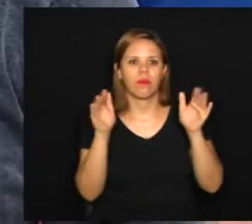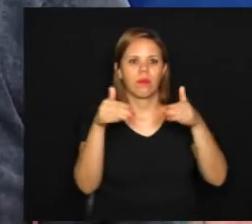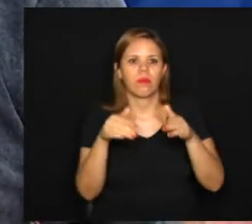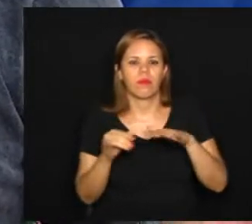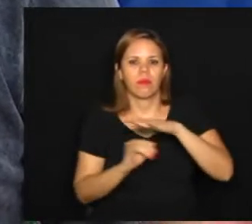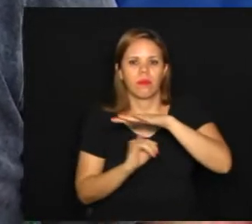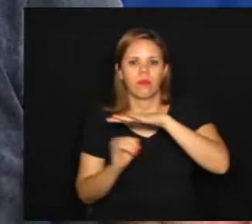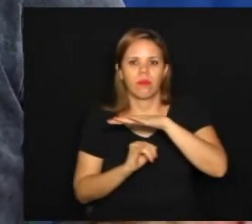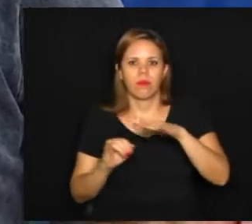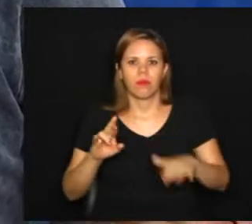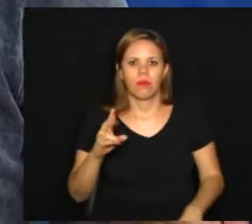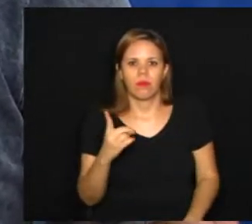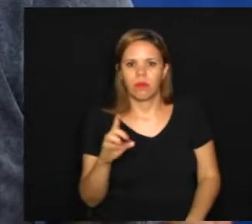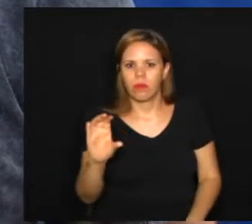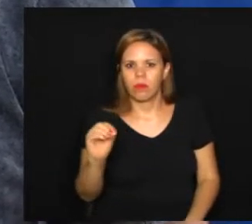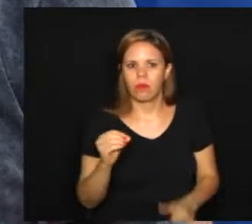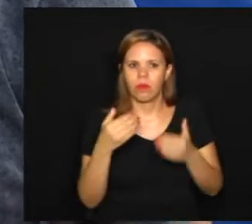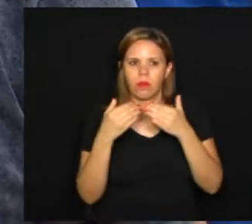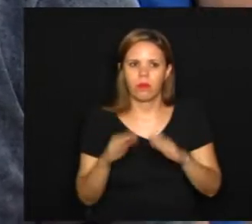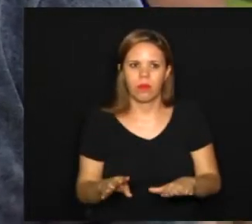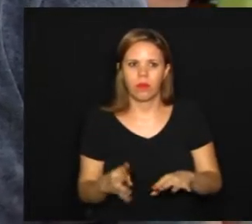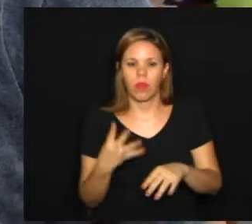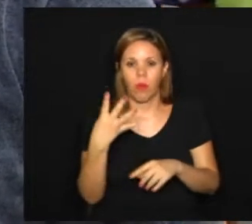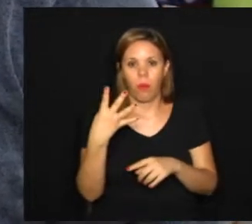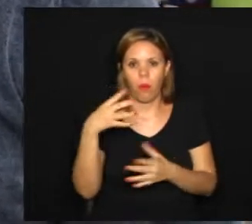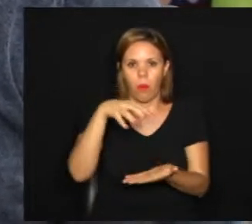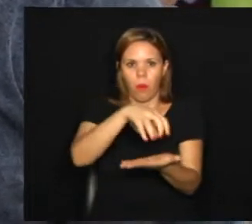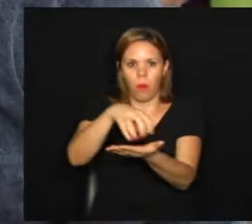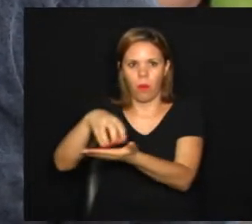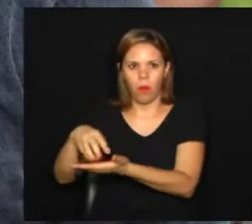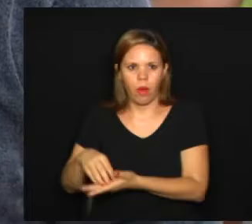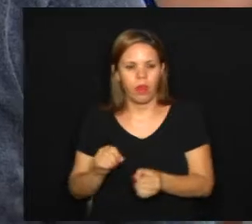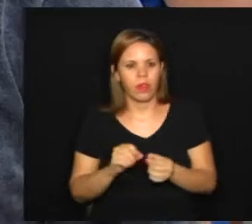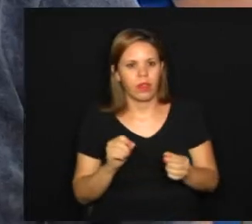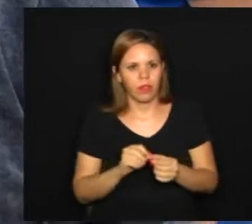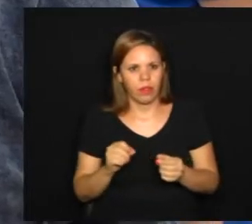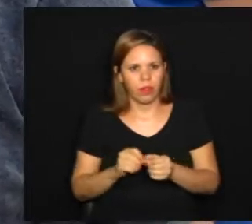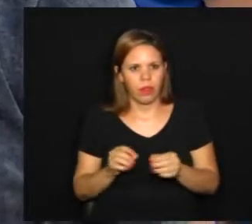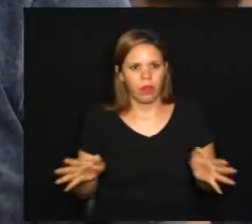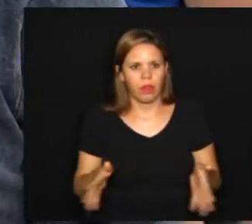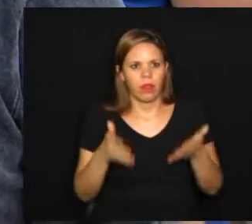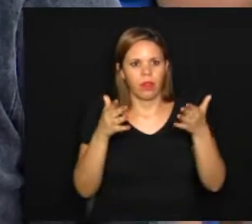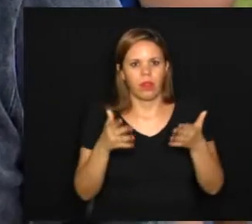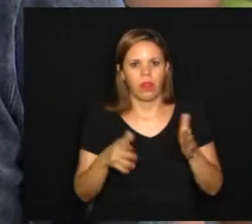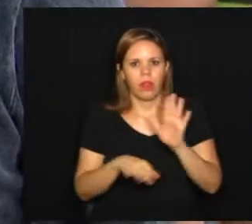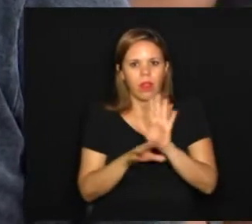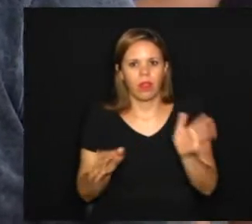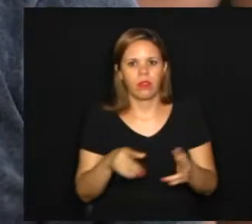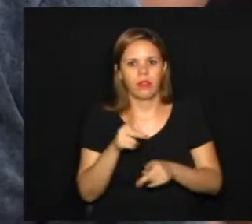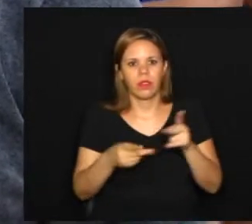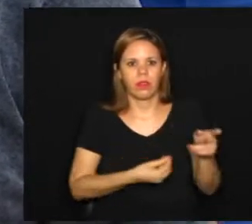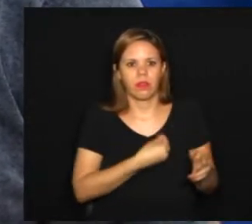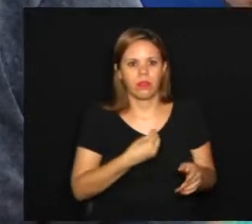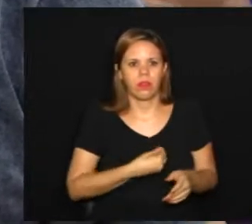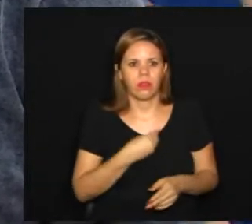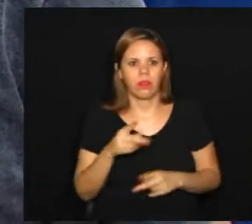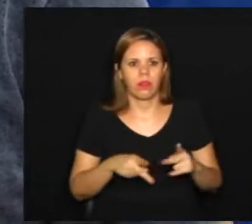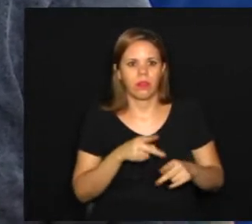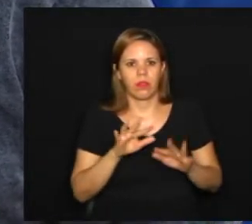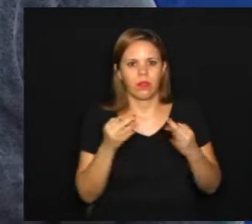Instituto Redenção, abrindo essa quarta unidade, tem feito. E com certeza fará muita diferença na vida das pessoas